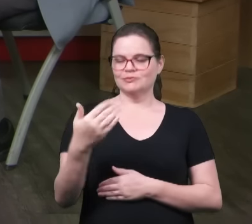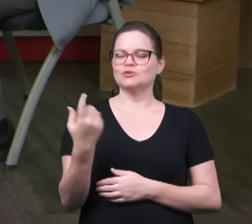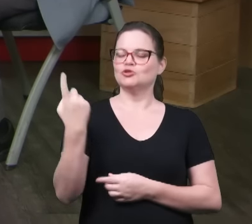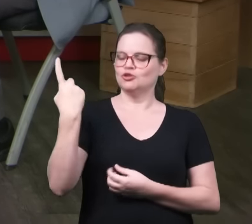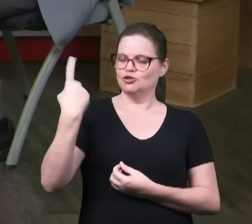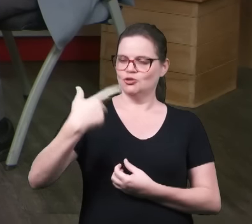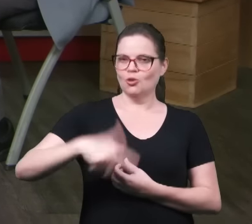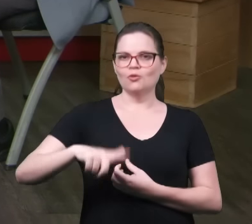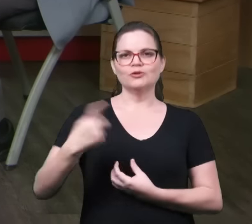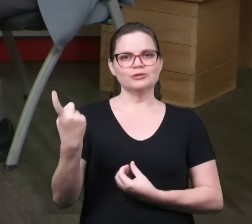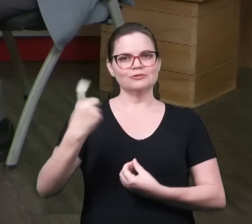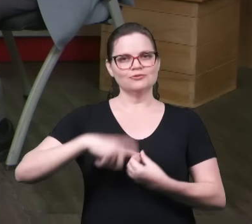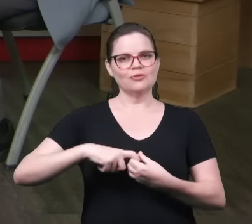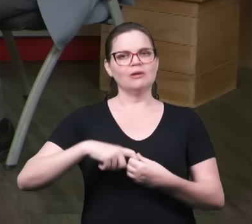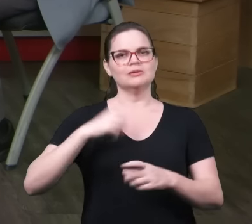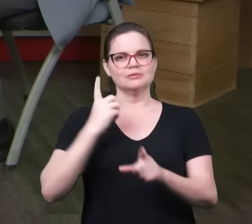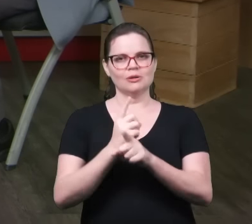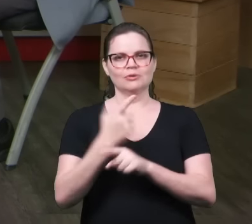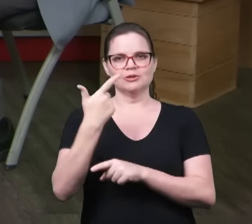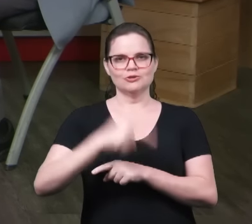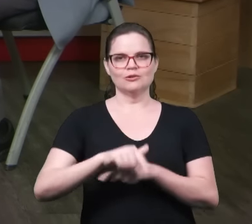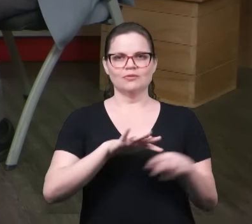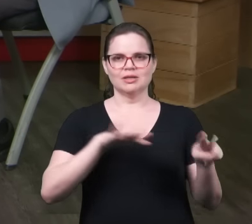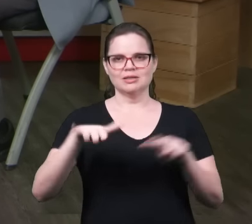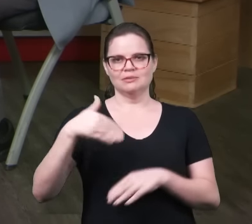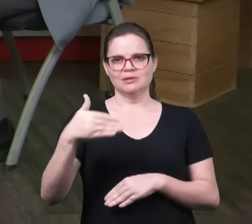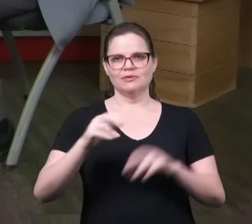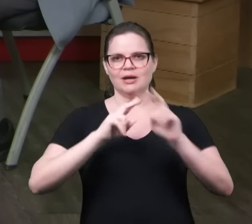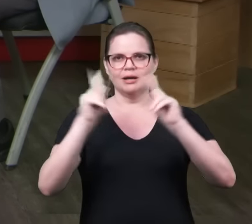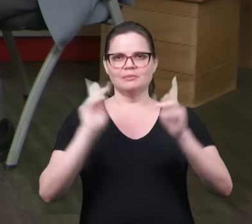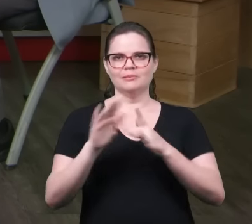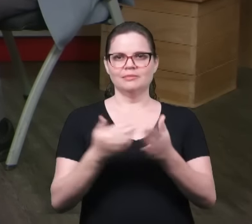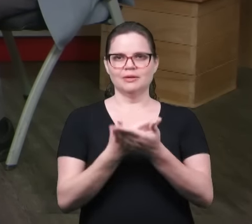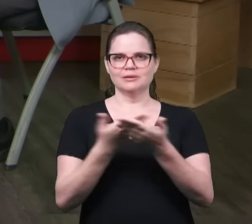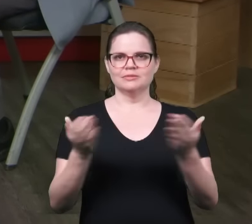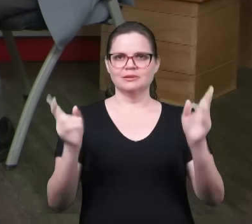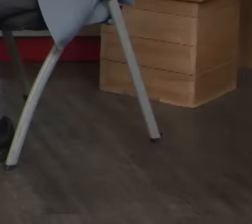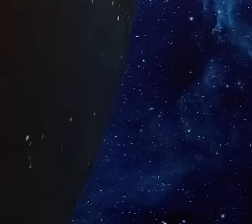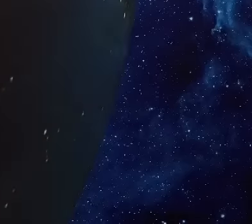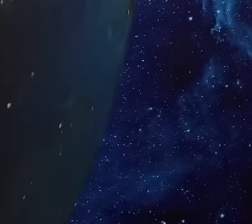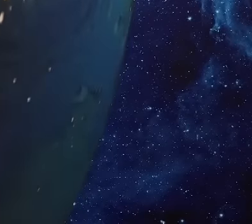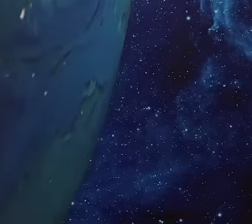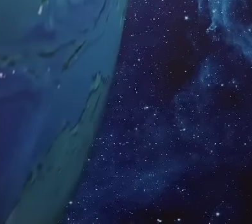novamente na próxima semana. Pai do Senhor. Pai do Senhor, Sérgio. Pai do Senhor, irmãos.